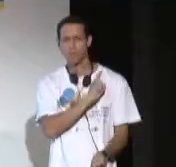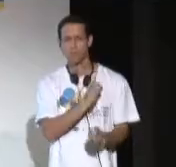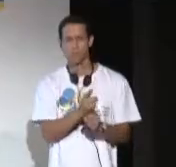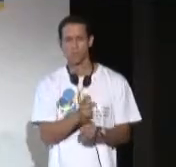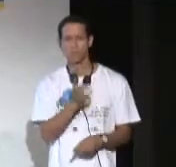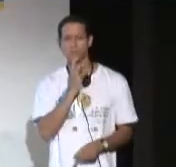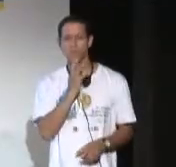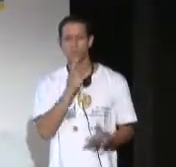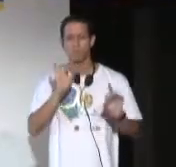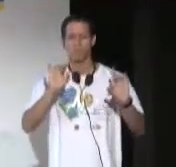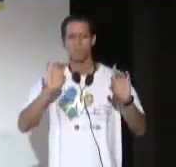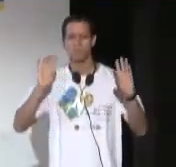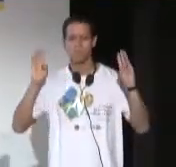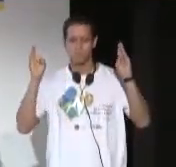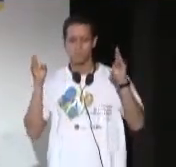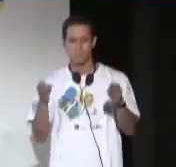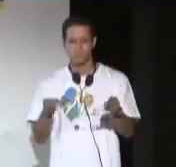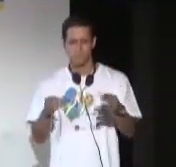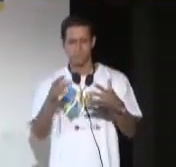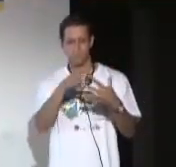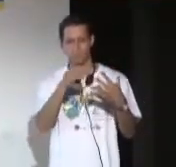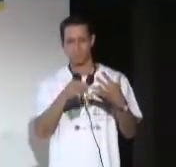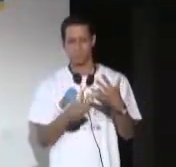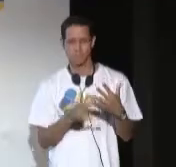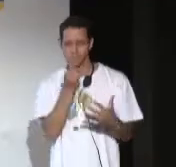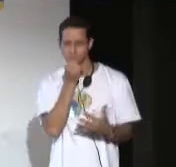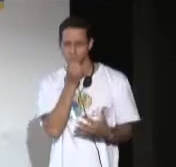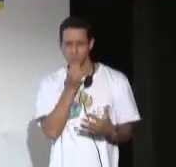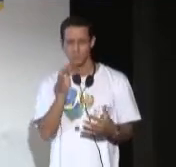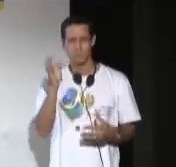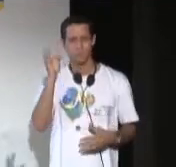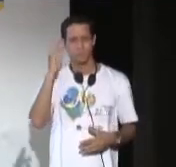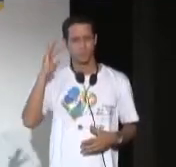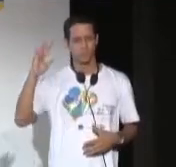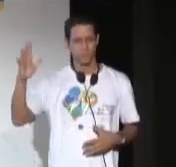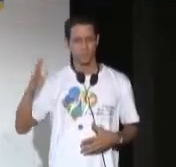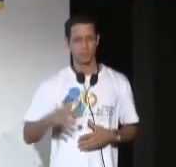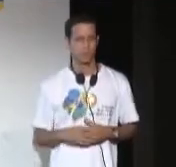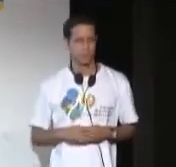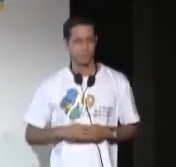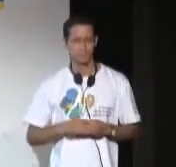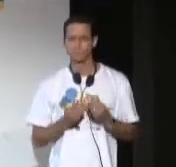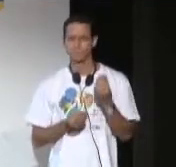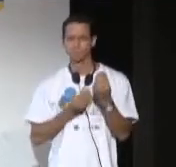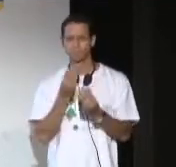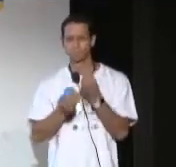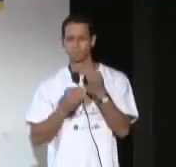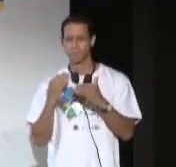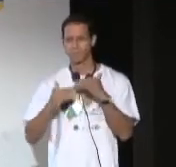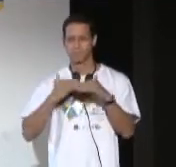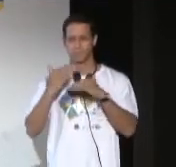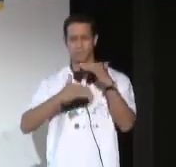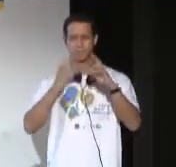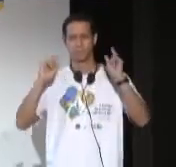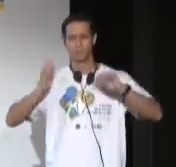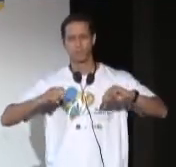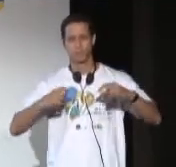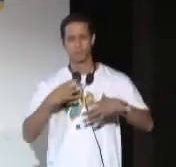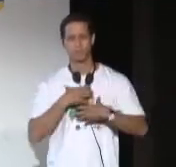conhecimento específico de uma disciplina, como por exemplo filosofia. Então, como é que você desenvolve as